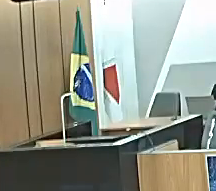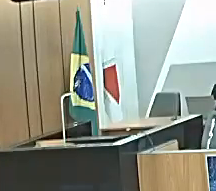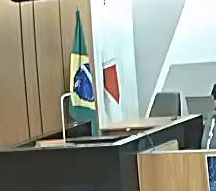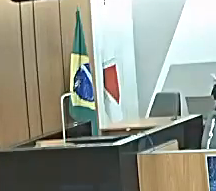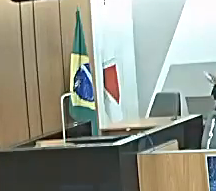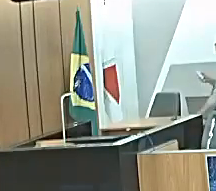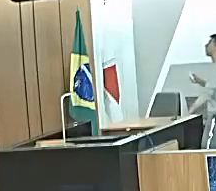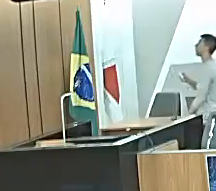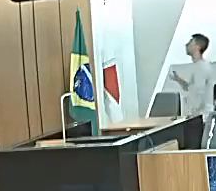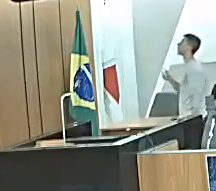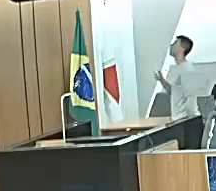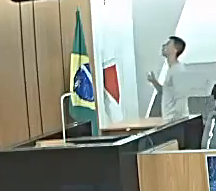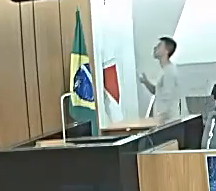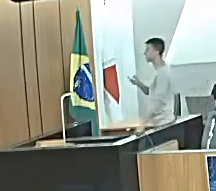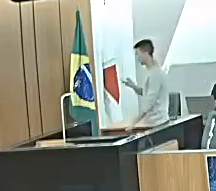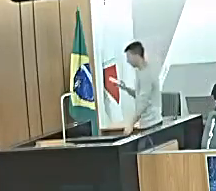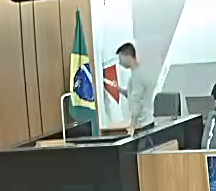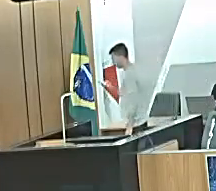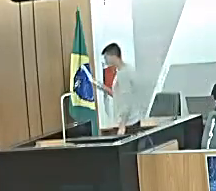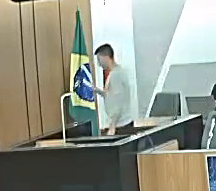prisional e socioeducativo